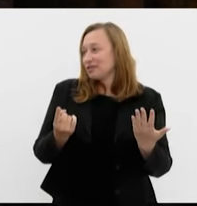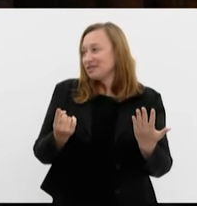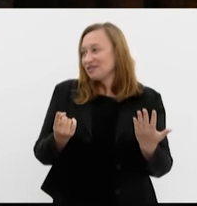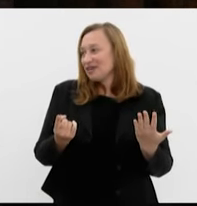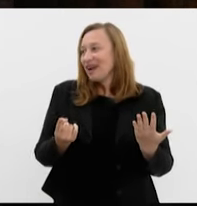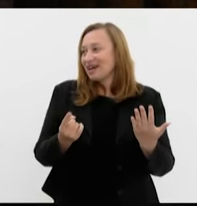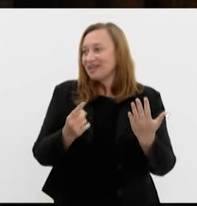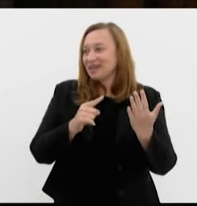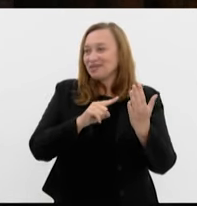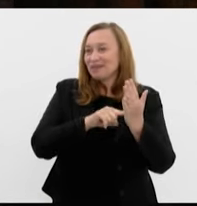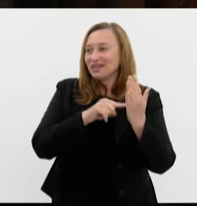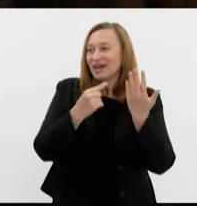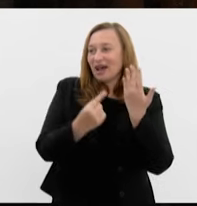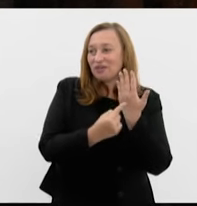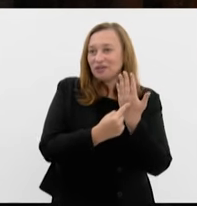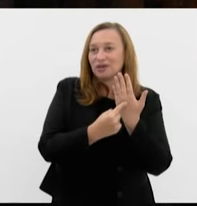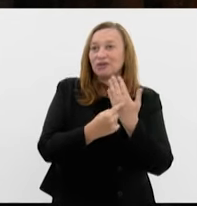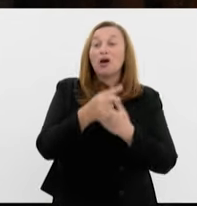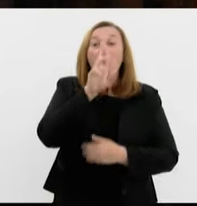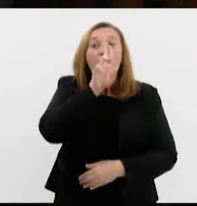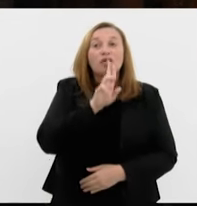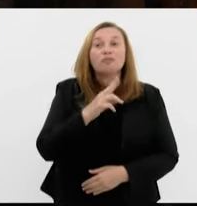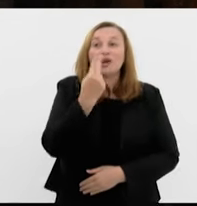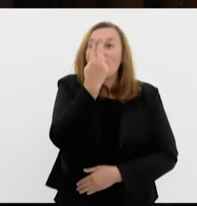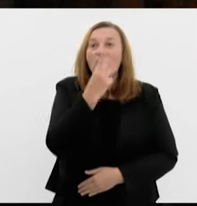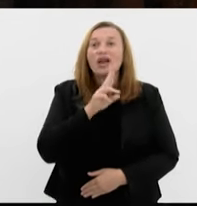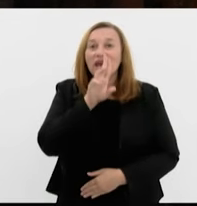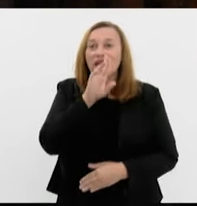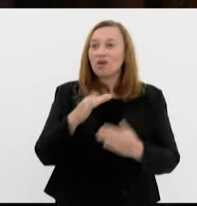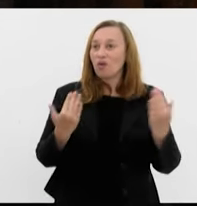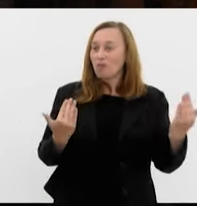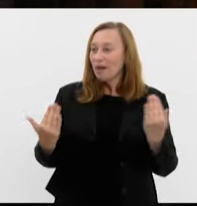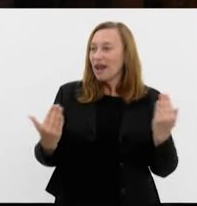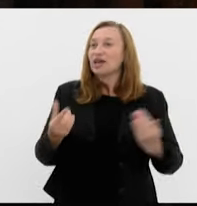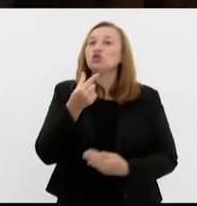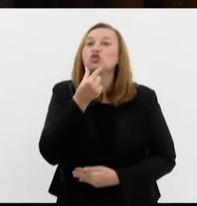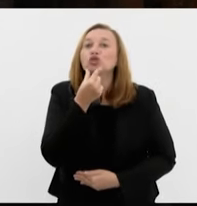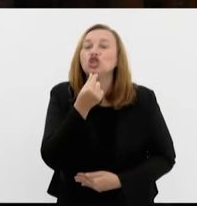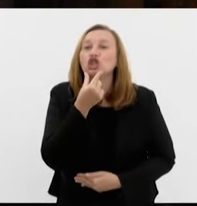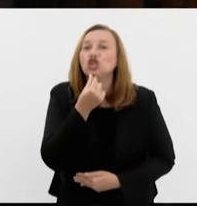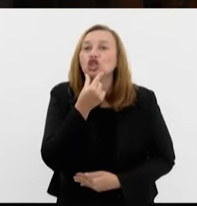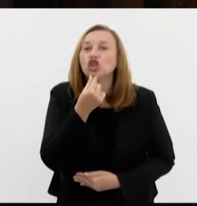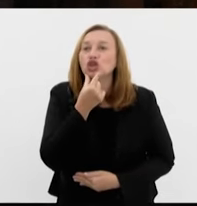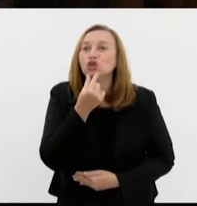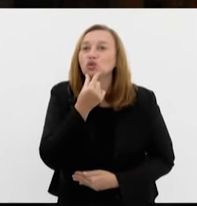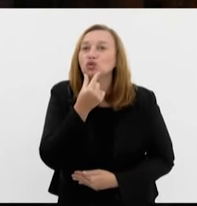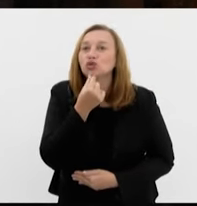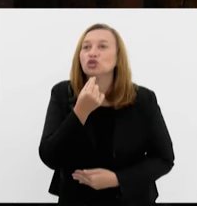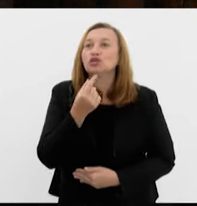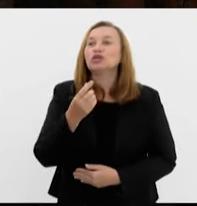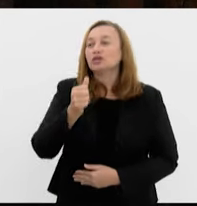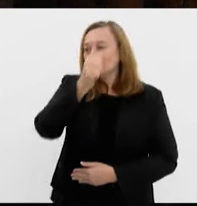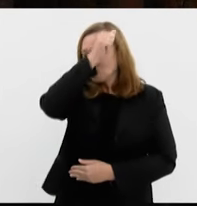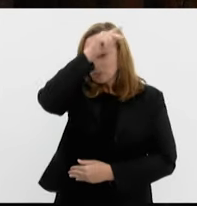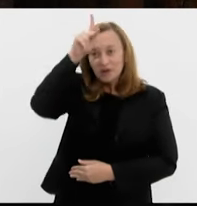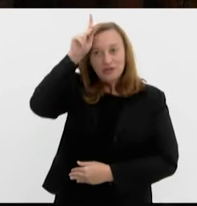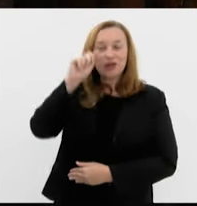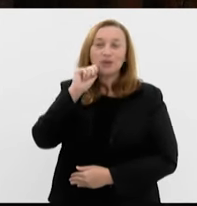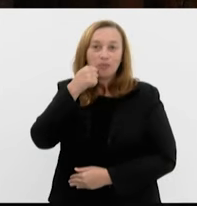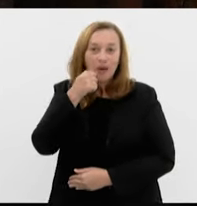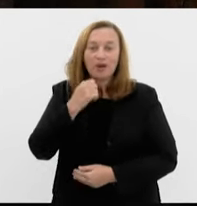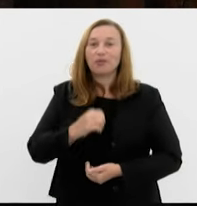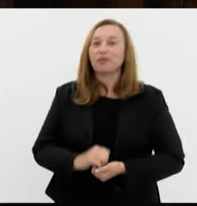Menudos do Eduardo paaz eu vou revelar um a um aqui quem são a gente tem que saber se esse é um picolé ou